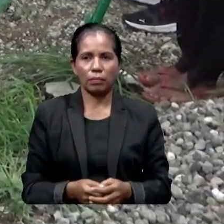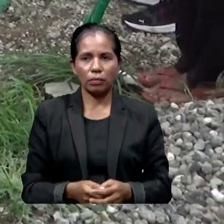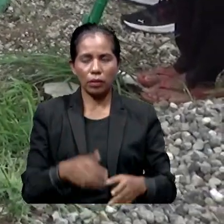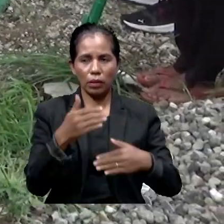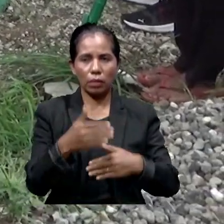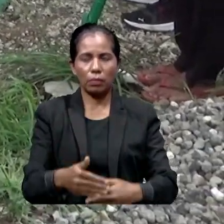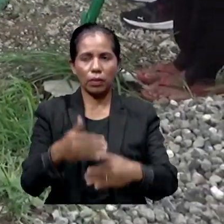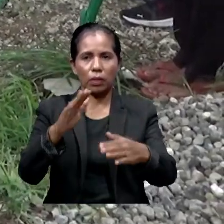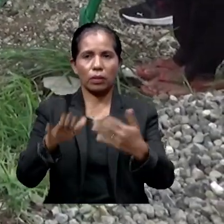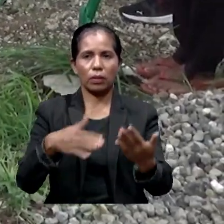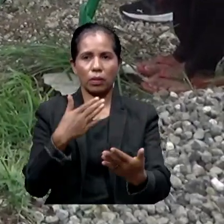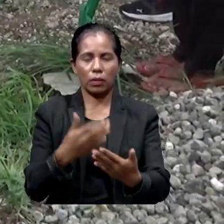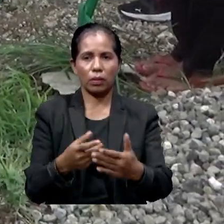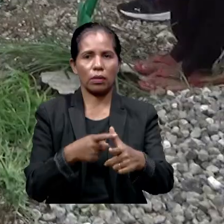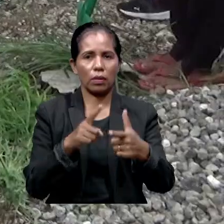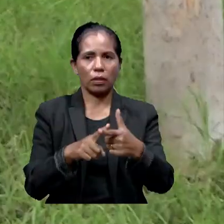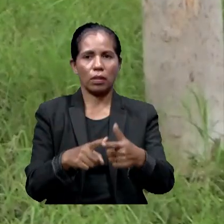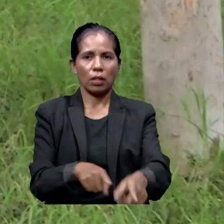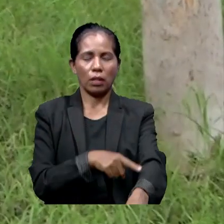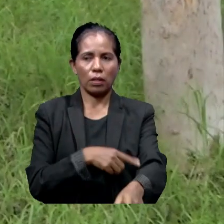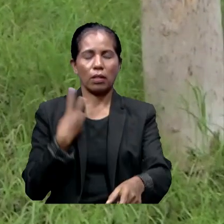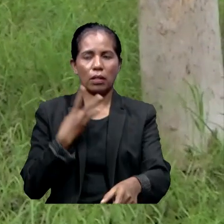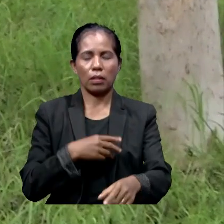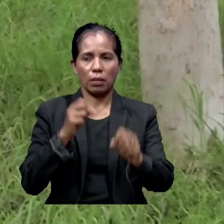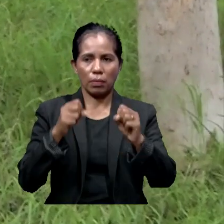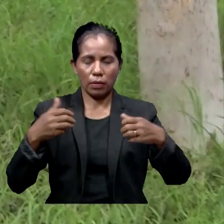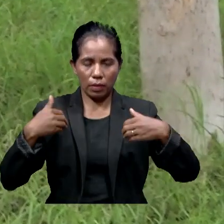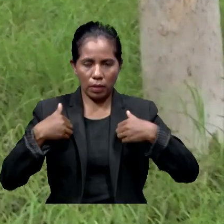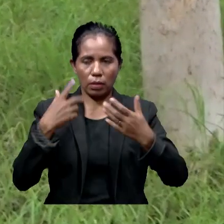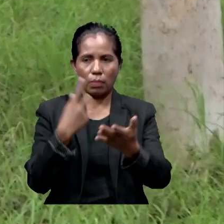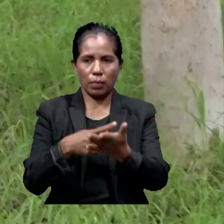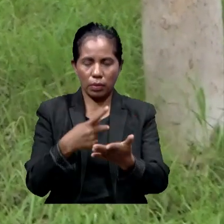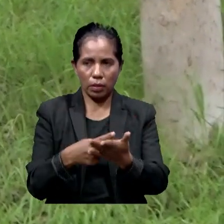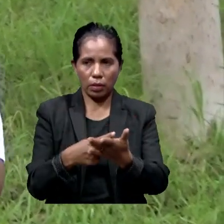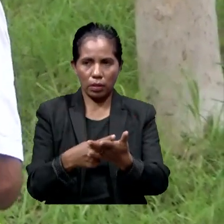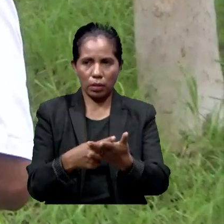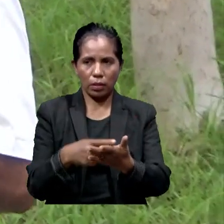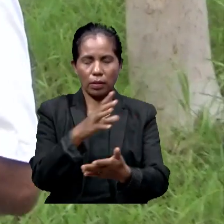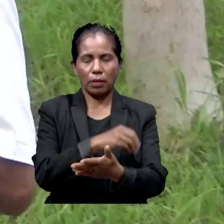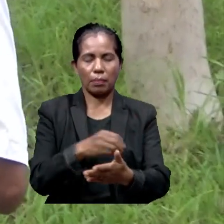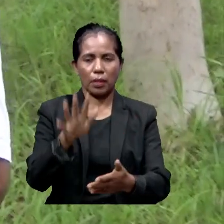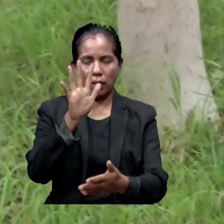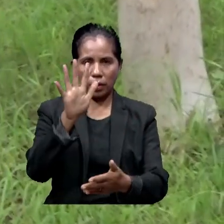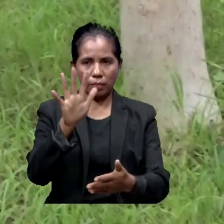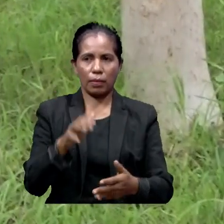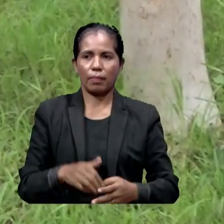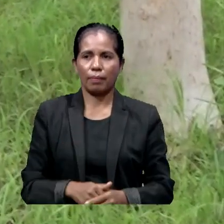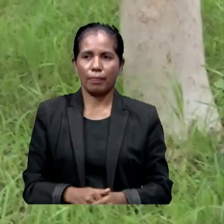processo todo no la cleoret itabele ihona projeto troço lima nebe